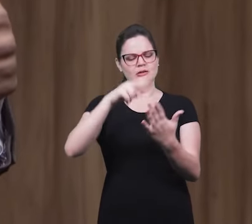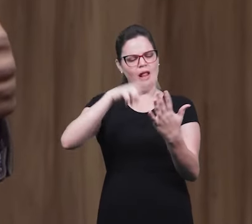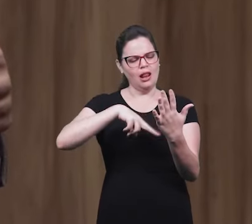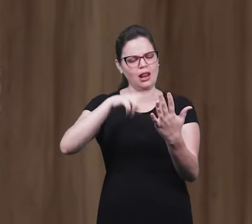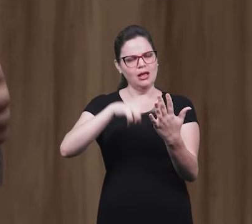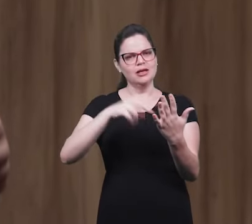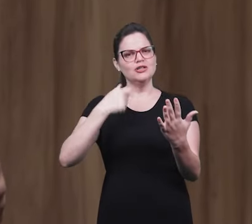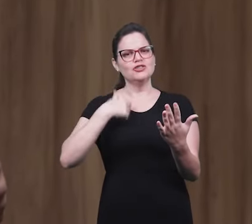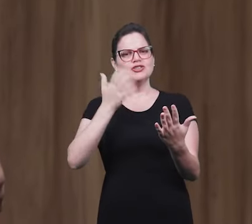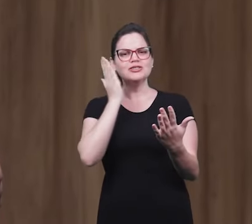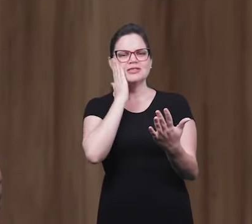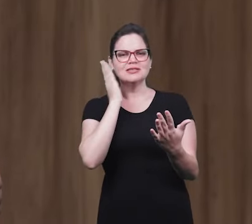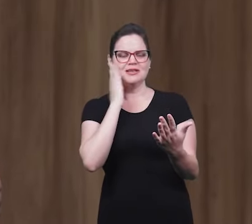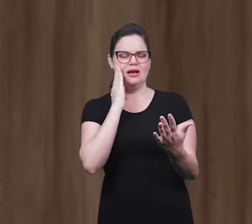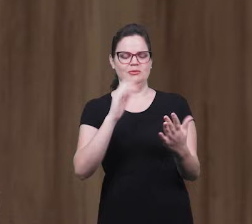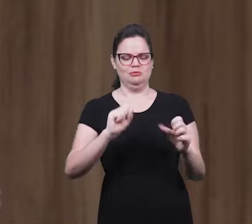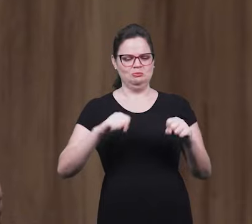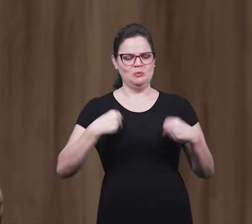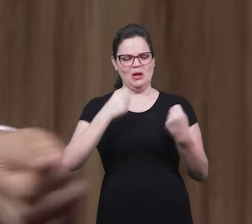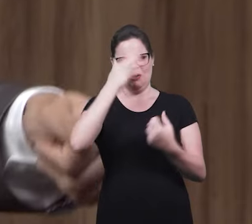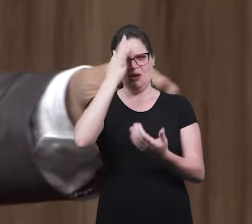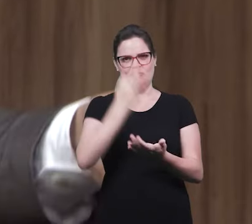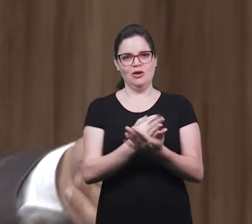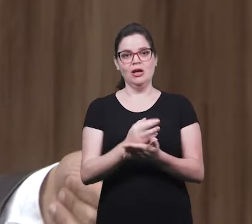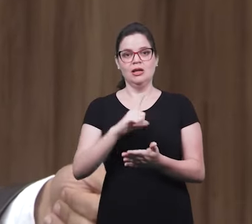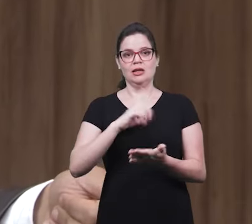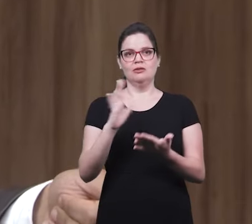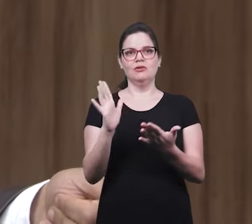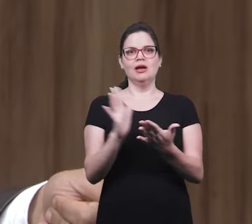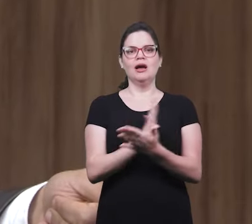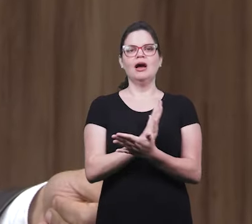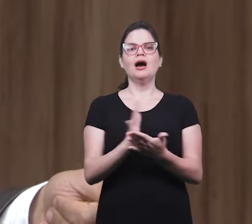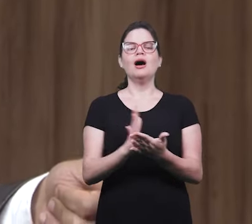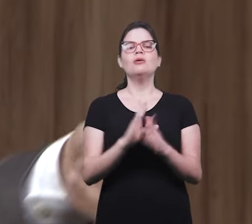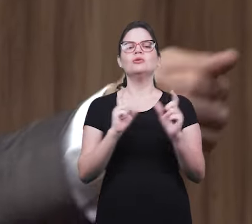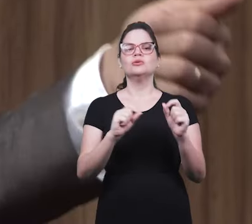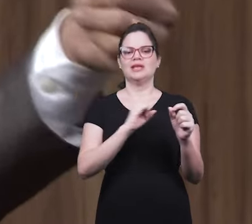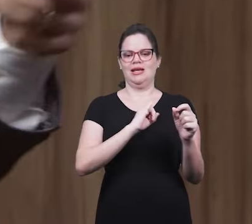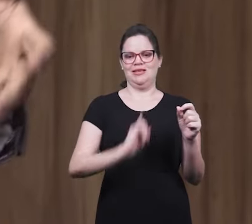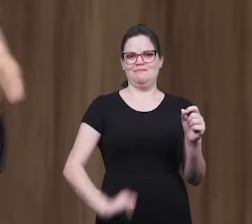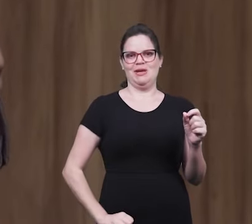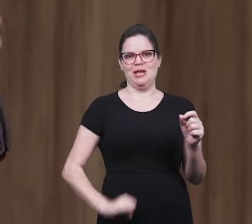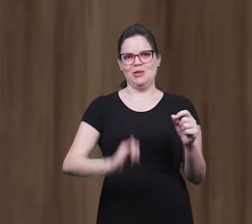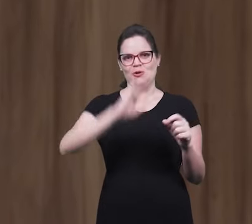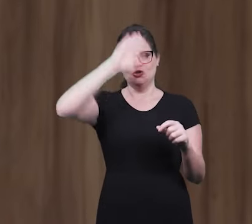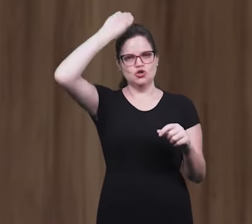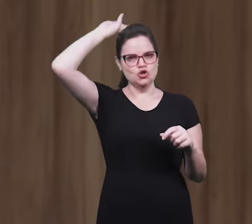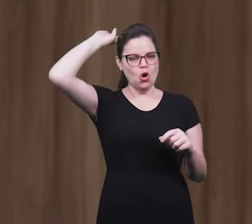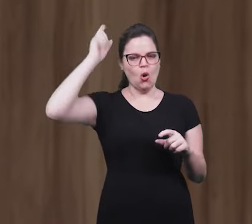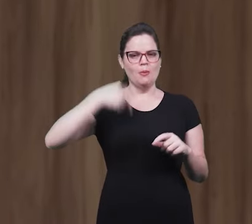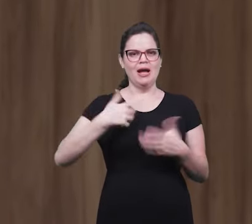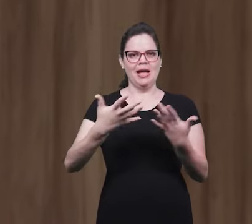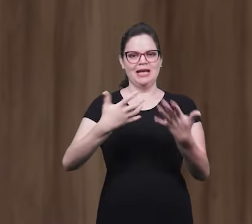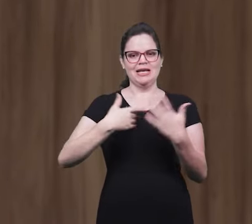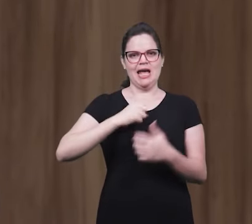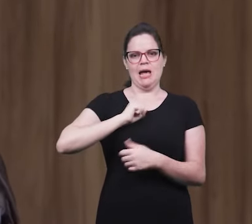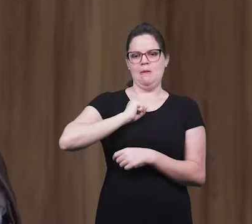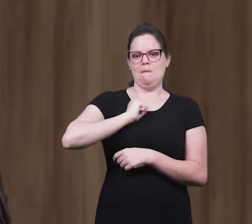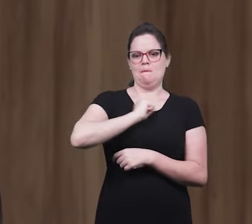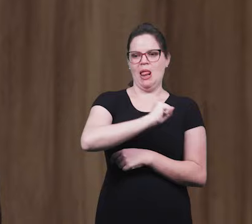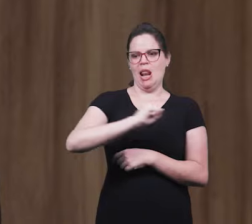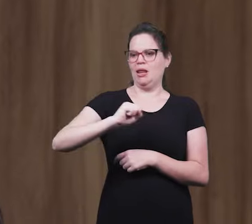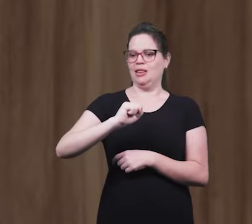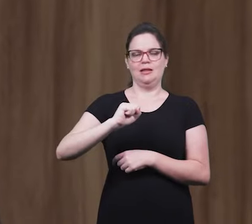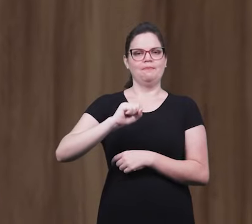não matar os cristãos, mas torturá-los, para que eles entregassem o Novo Testamento para